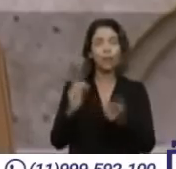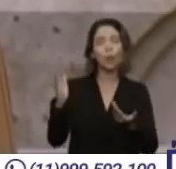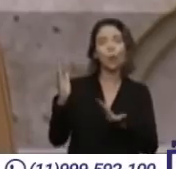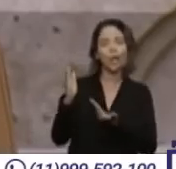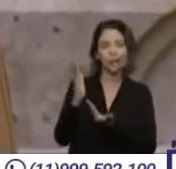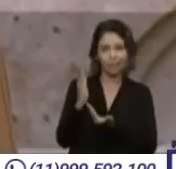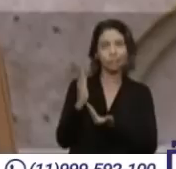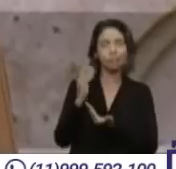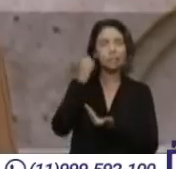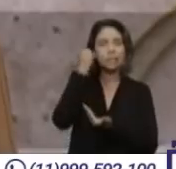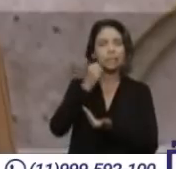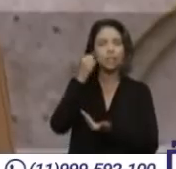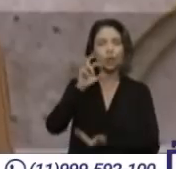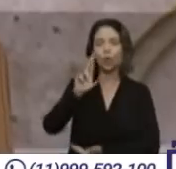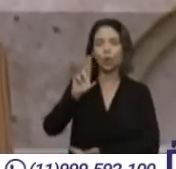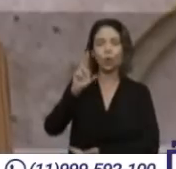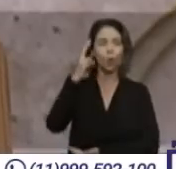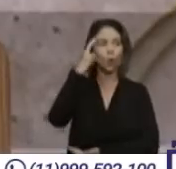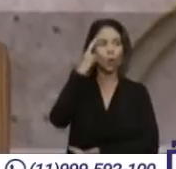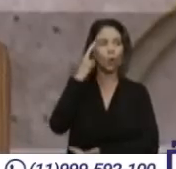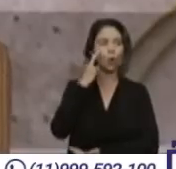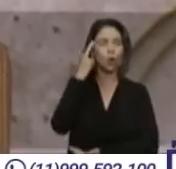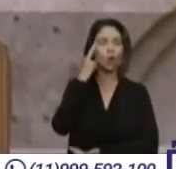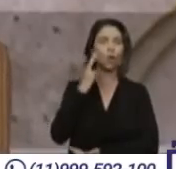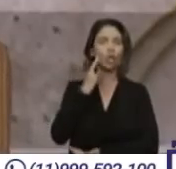Nacional, senador Rodrigo Pacheco.